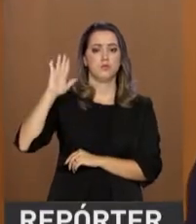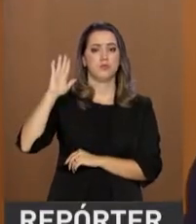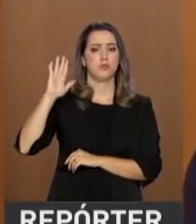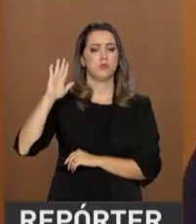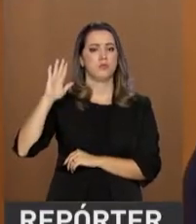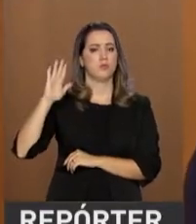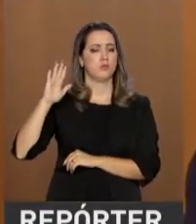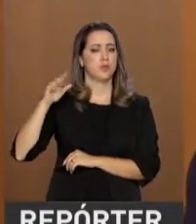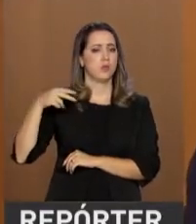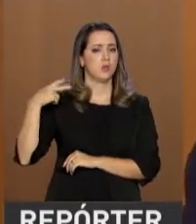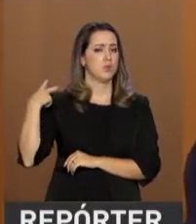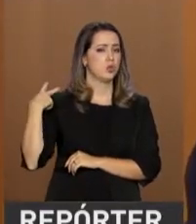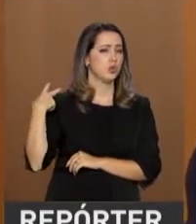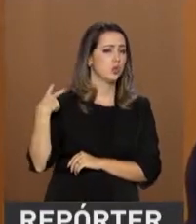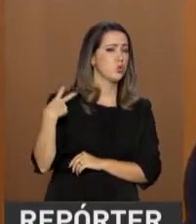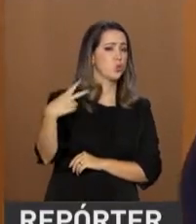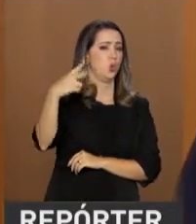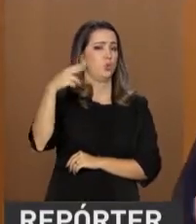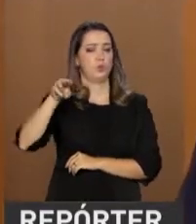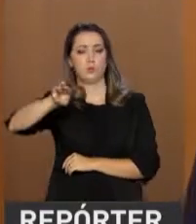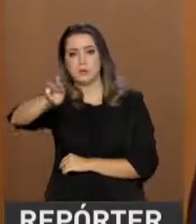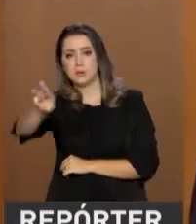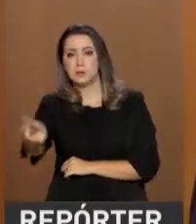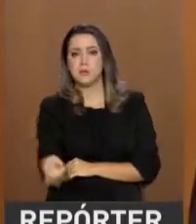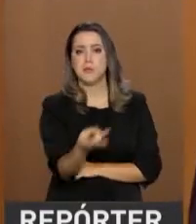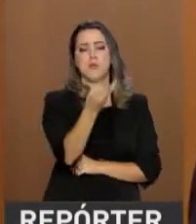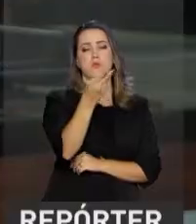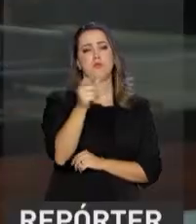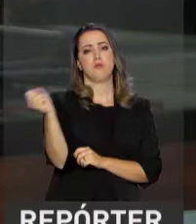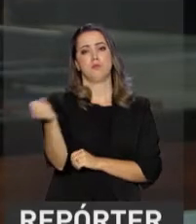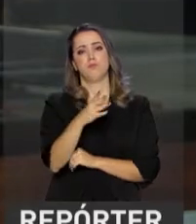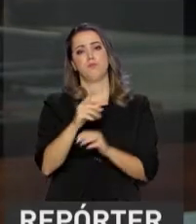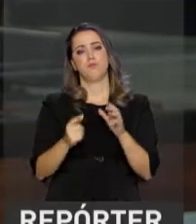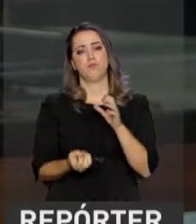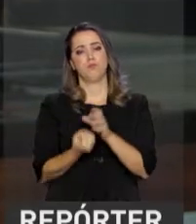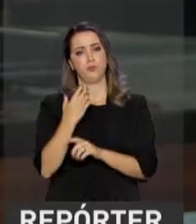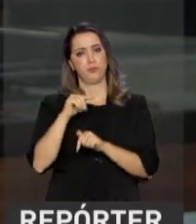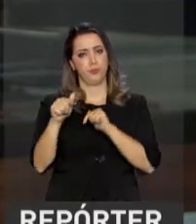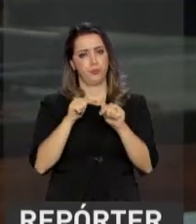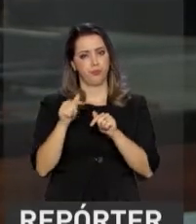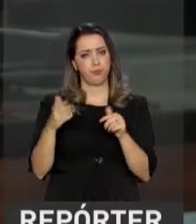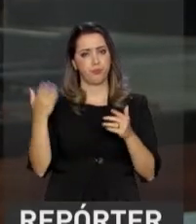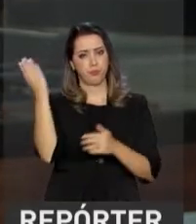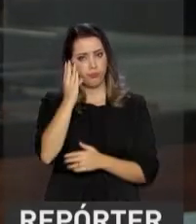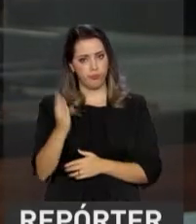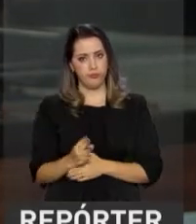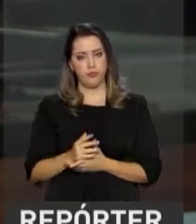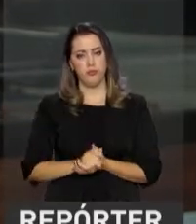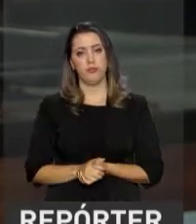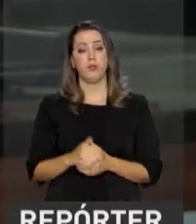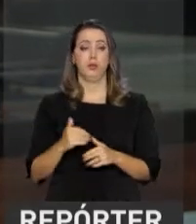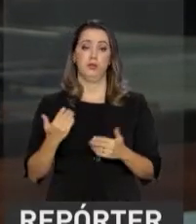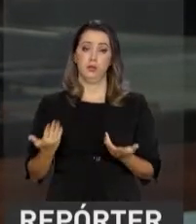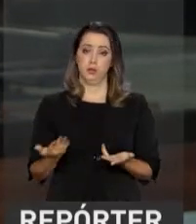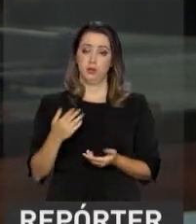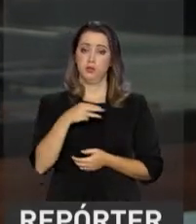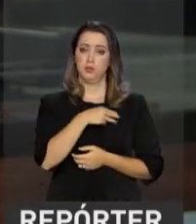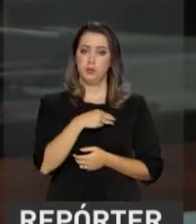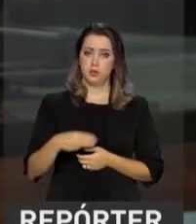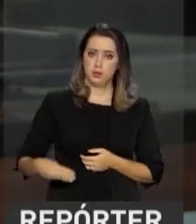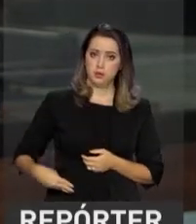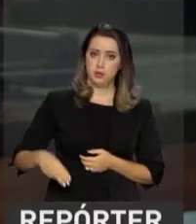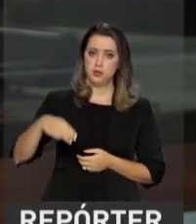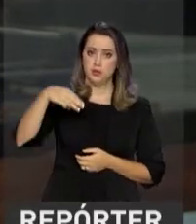de 2 milhões de novos empregos no Brasil. Já o ministro da Secretaria-Geral da Presidência